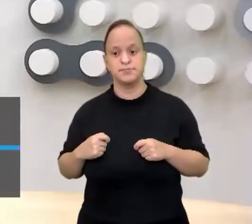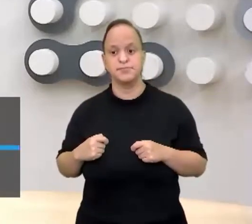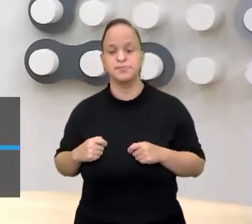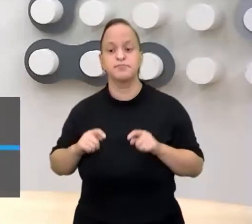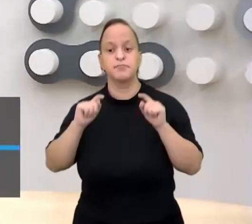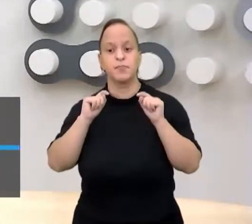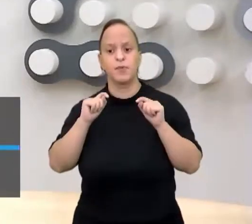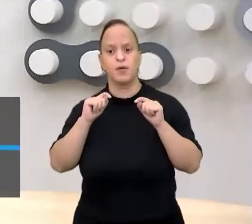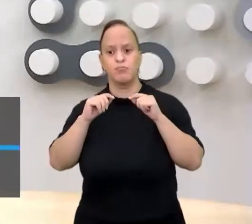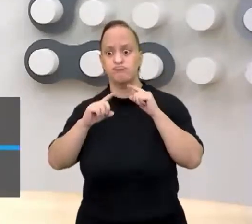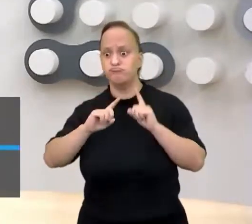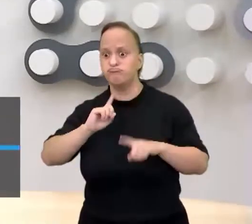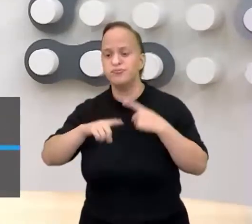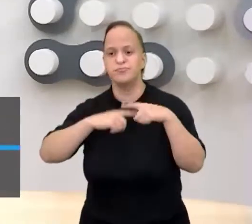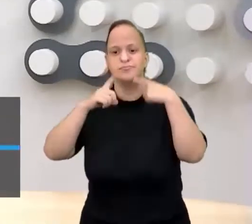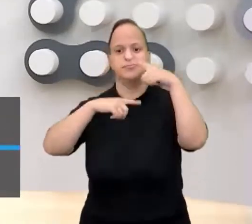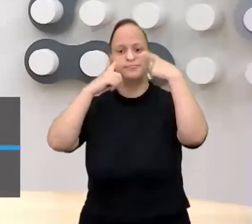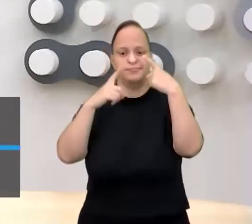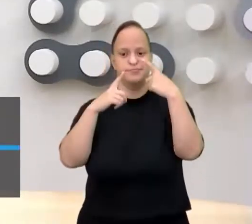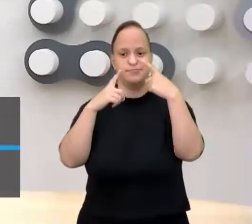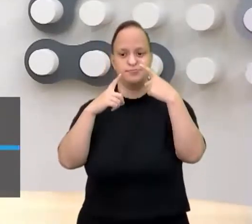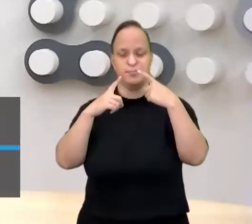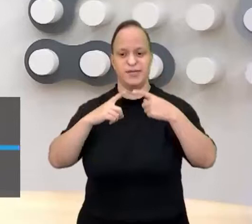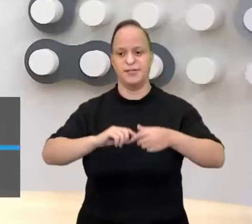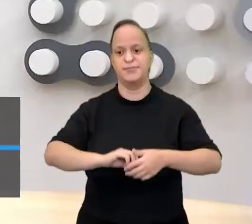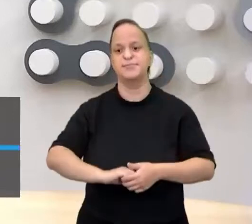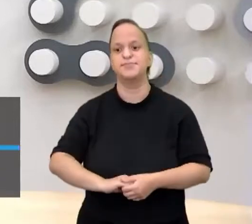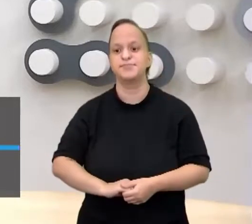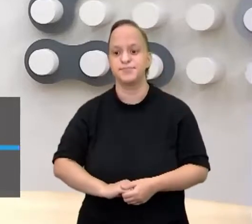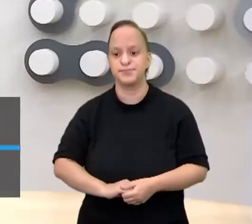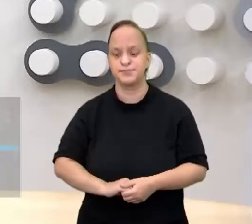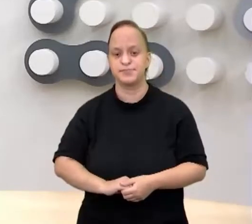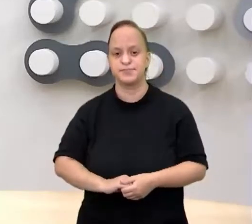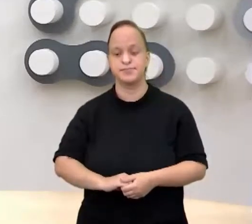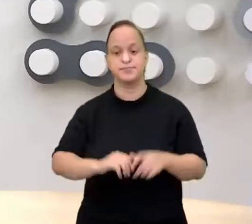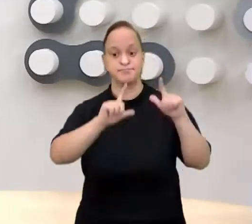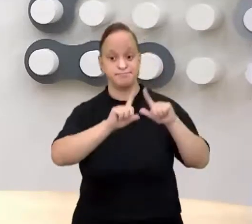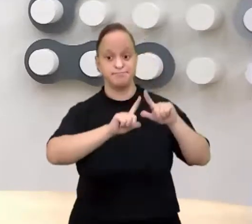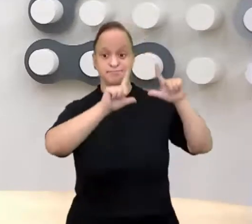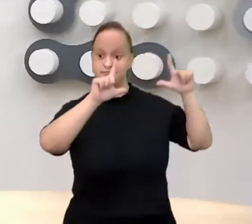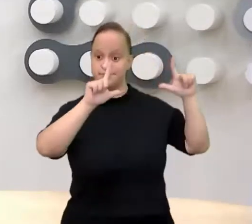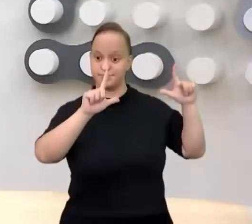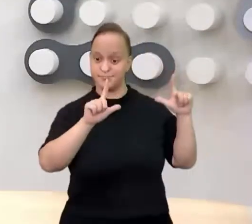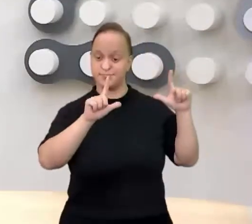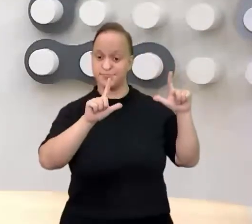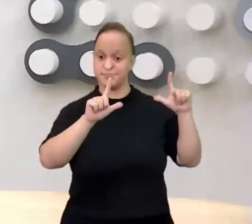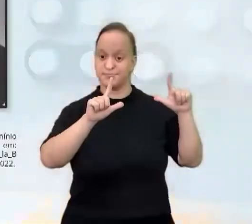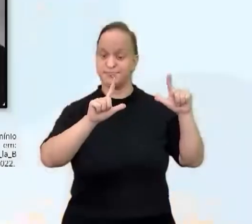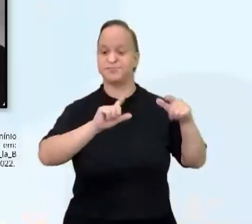natureza impõe. Tudo bem? Que a natureza aí no caso nos impõe. Vamos lá dar uma olhadinha no nosso próximo slide.